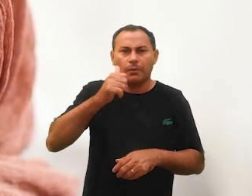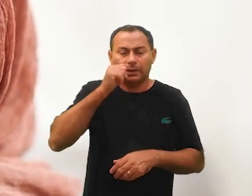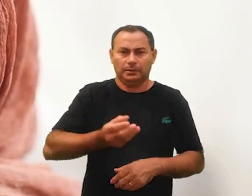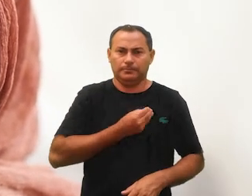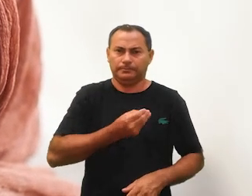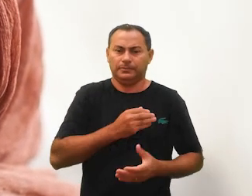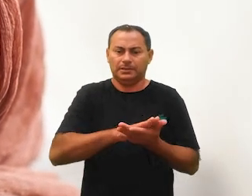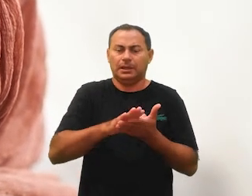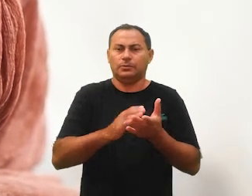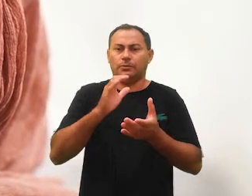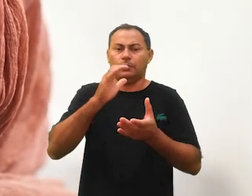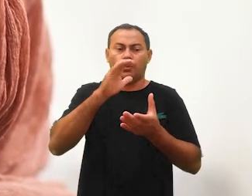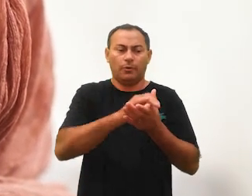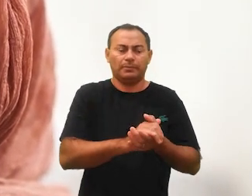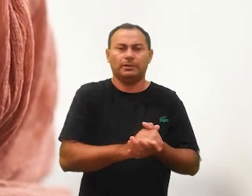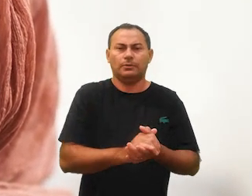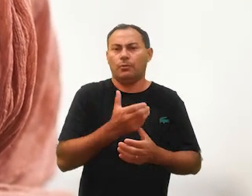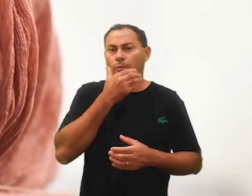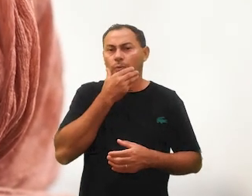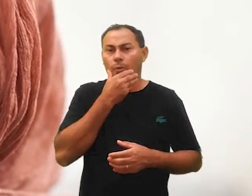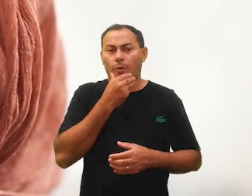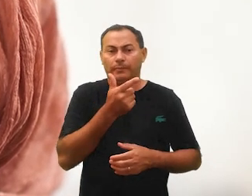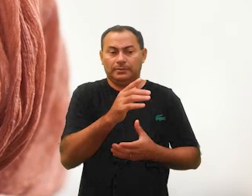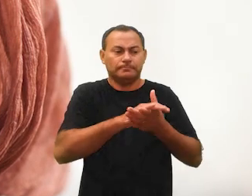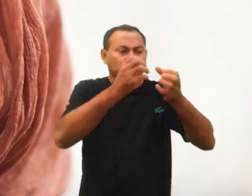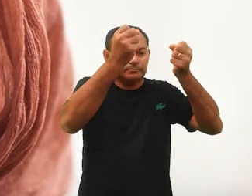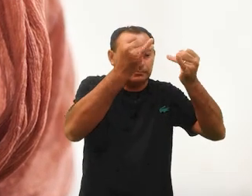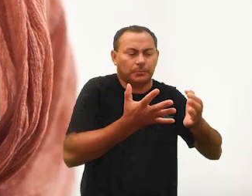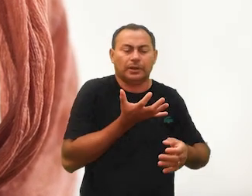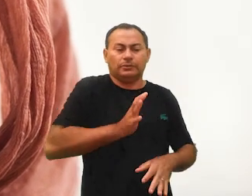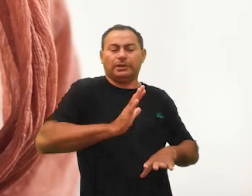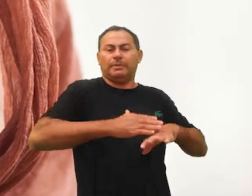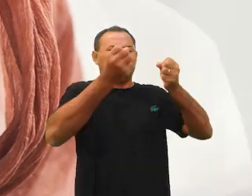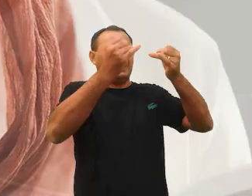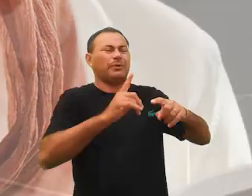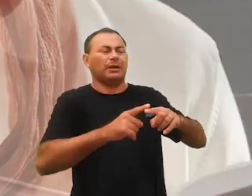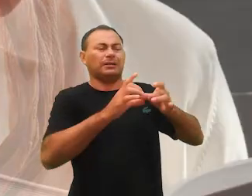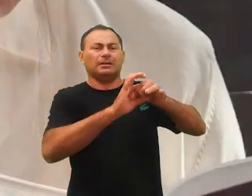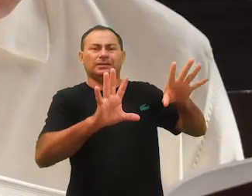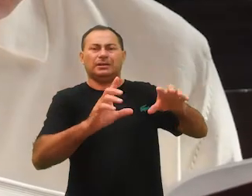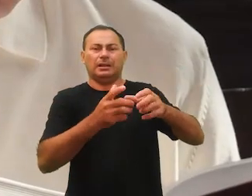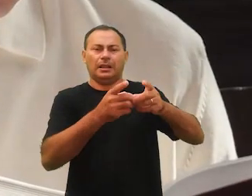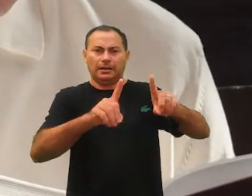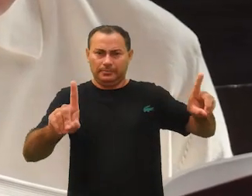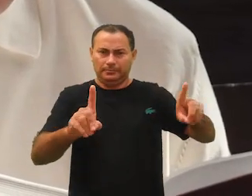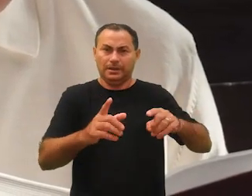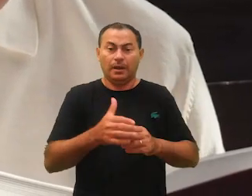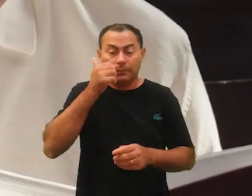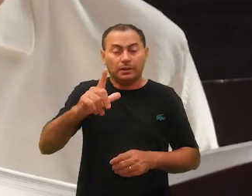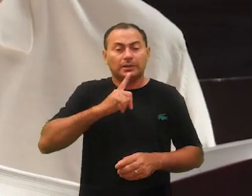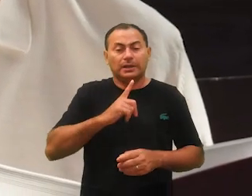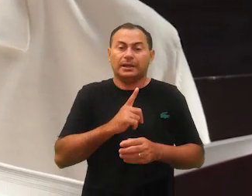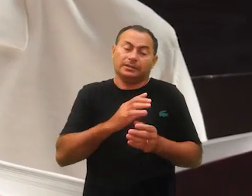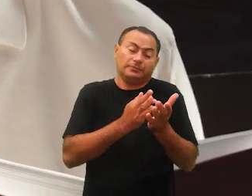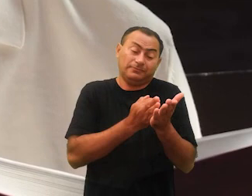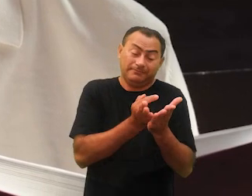uma mulher sobreviver sem um marido. O marido não tinha que justificar porque não a queria mais. Talvez ela até